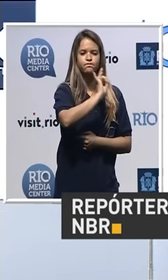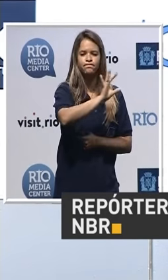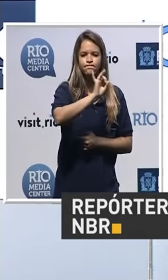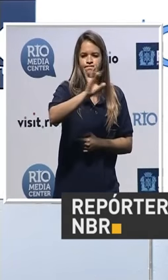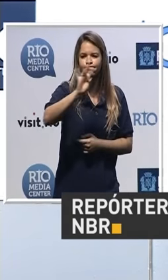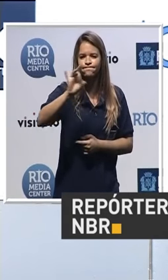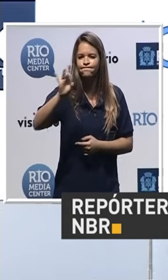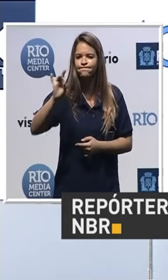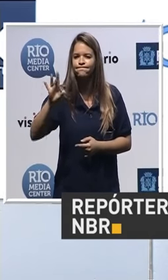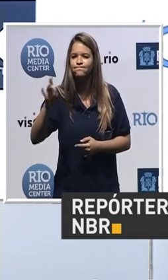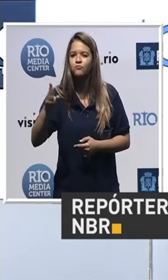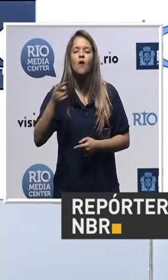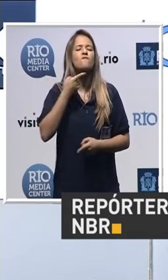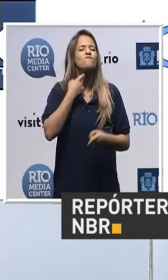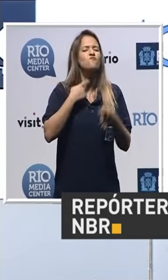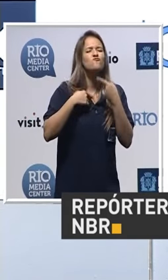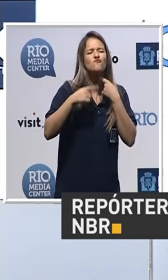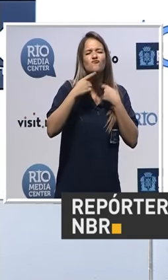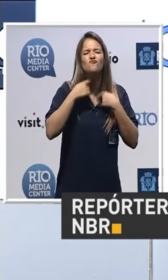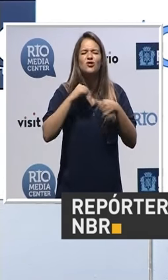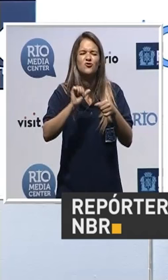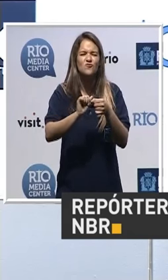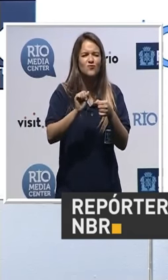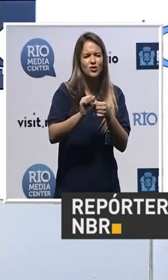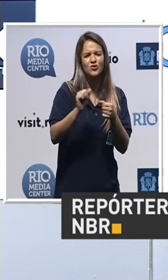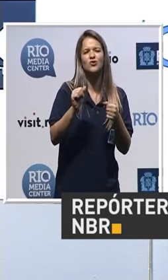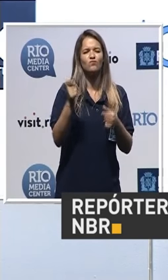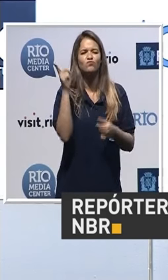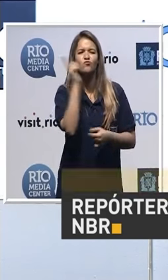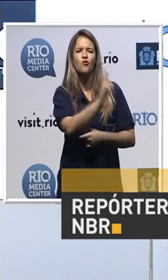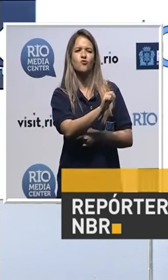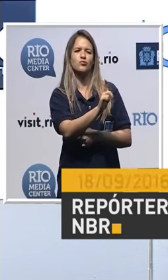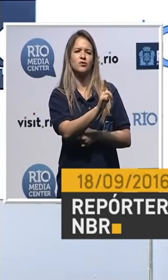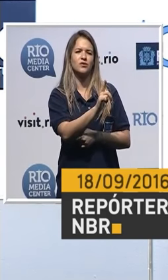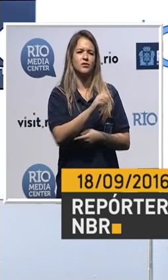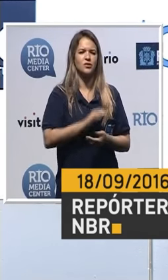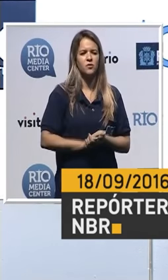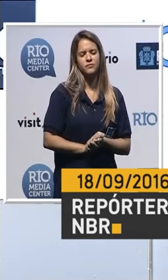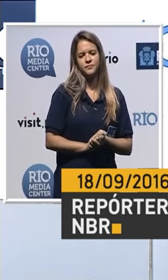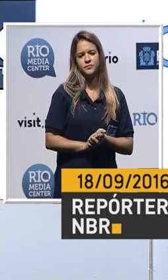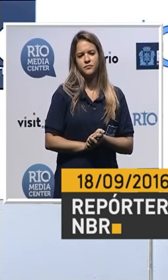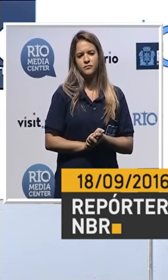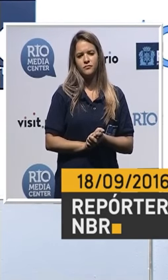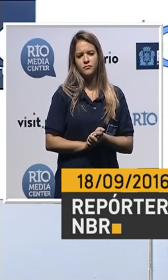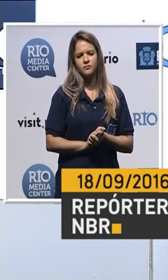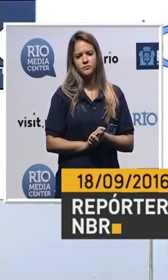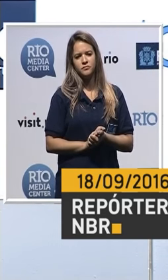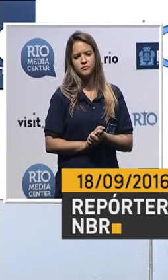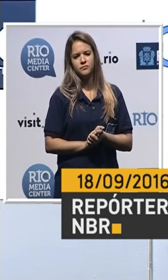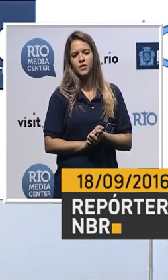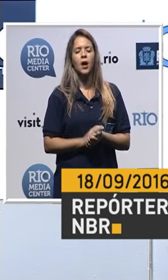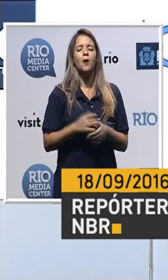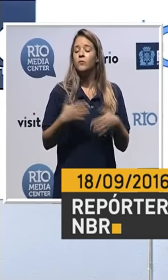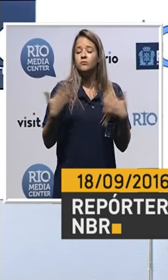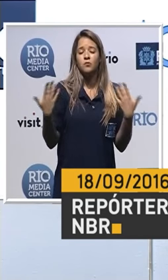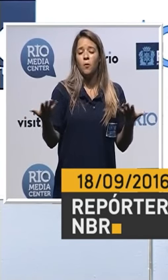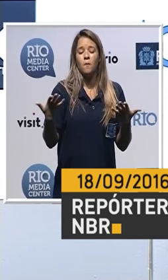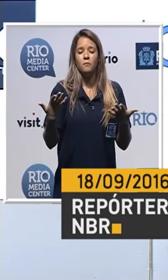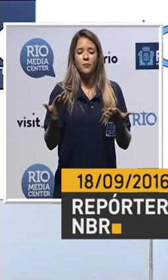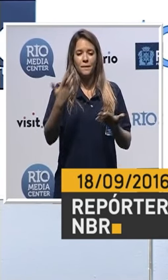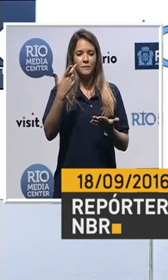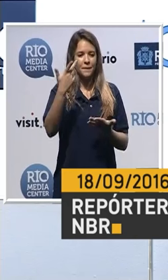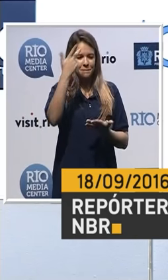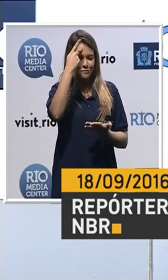que deseja, aquilo que se propõe a fazer, do seu jeito, da sua forma, da forma como